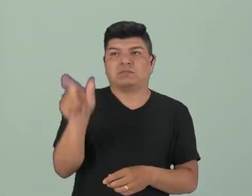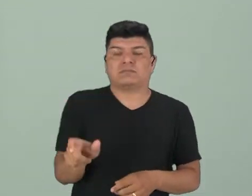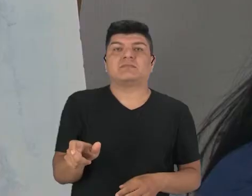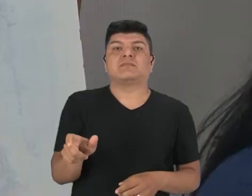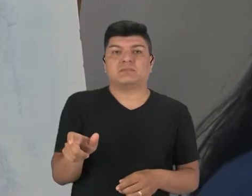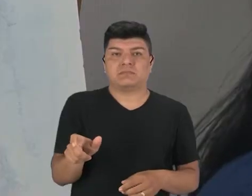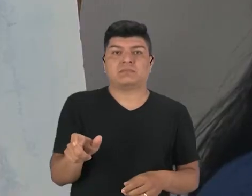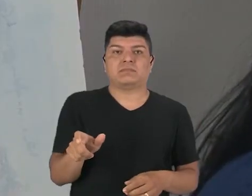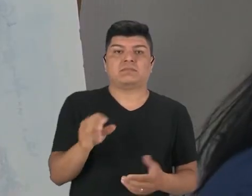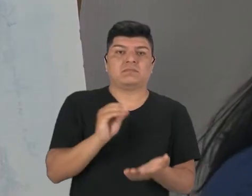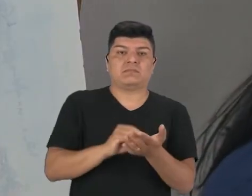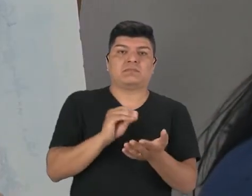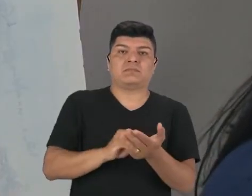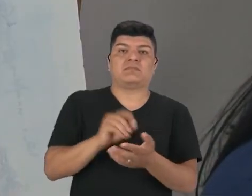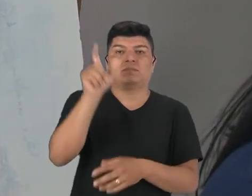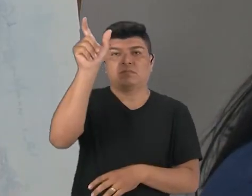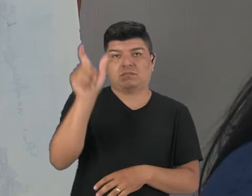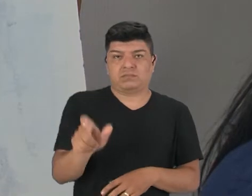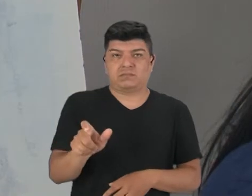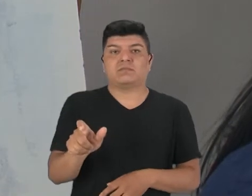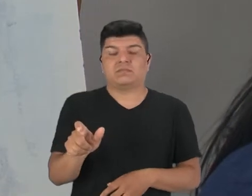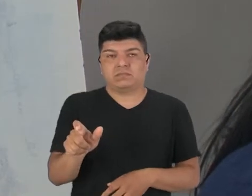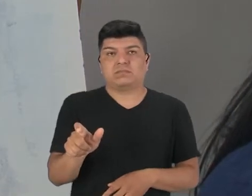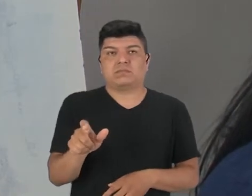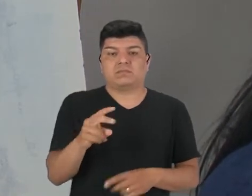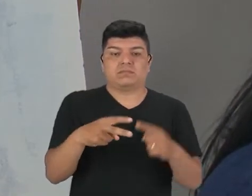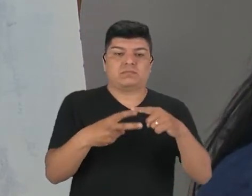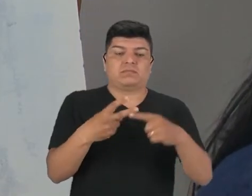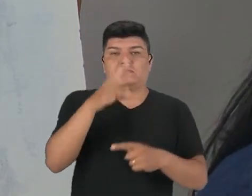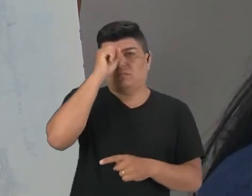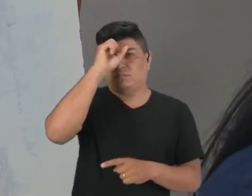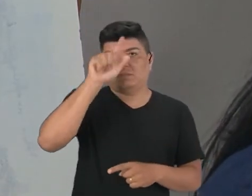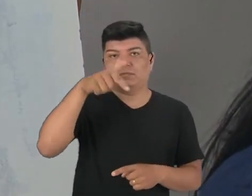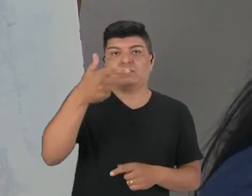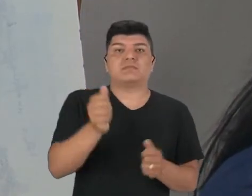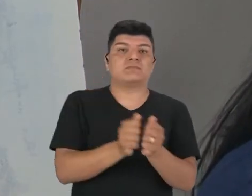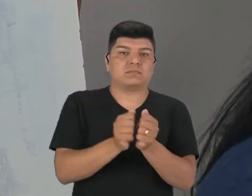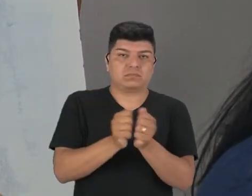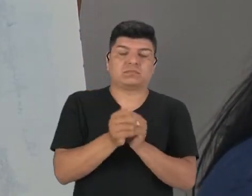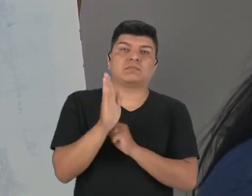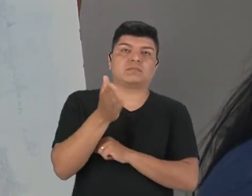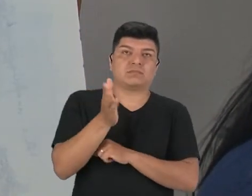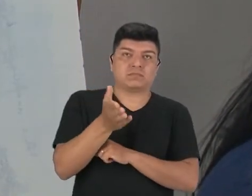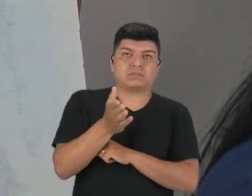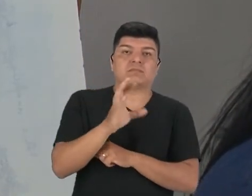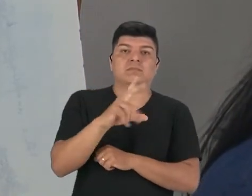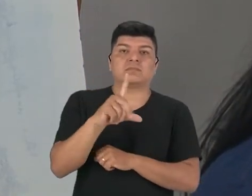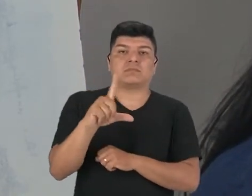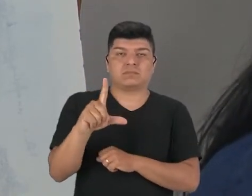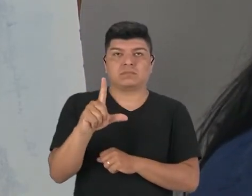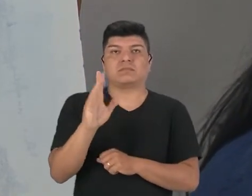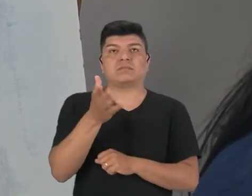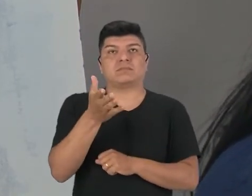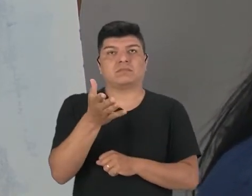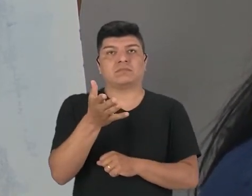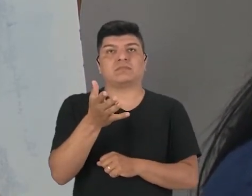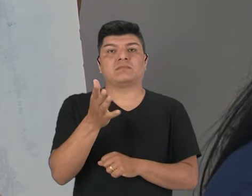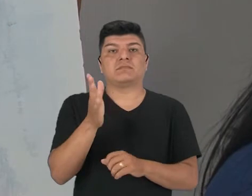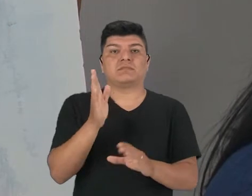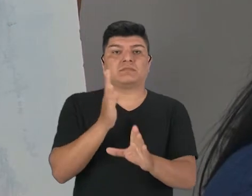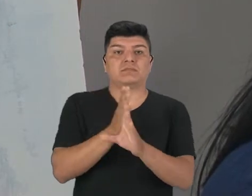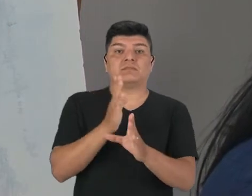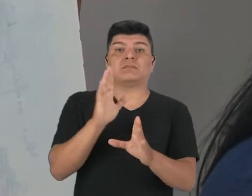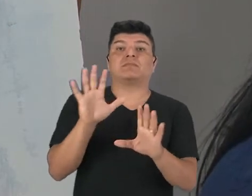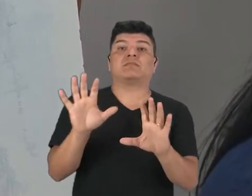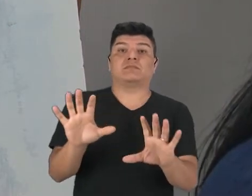na questão do invertebrado também, que é os dois que nós aprendemos juntos, que nós já trabalhamos a classificação de acordo